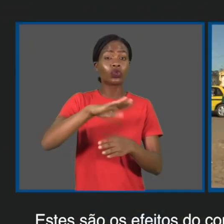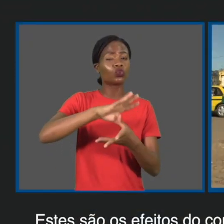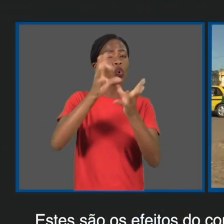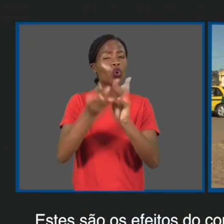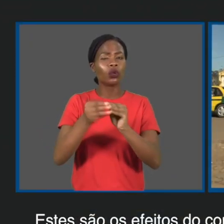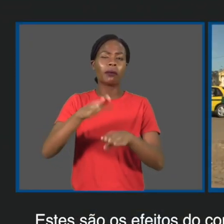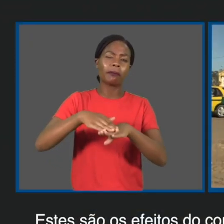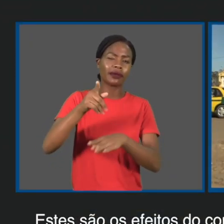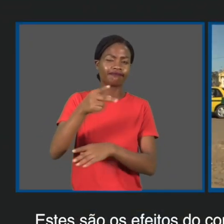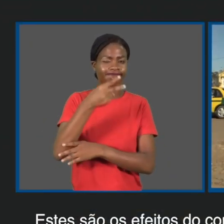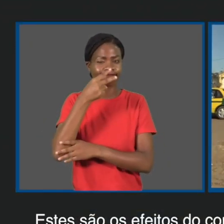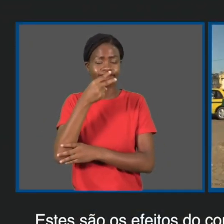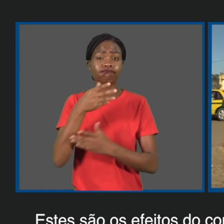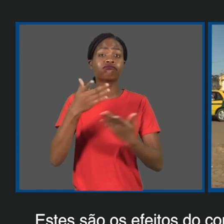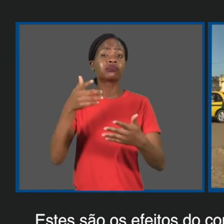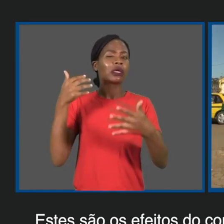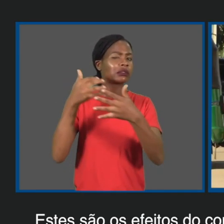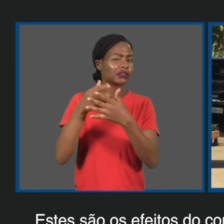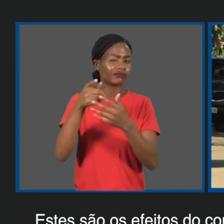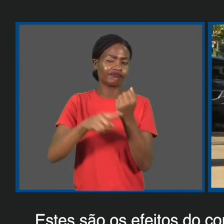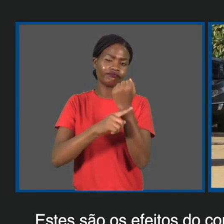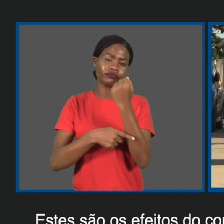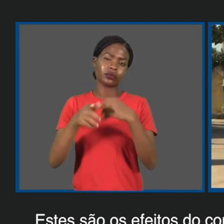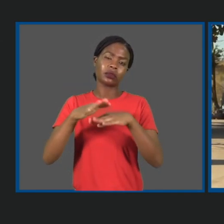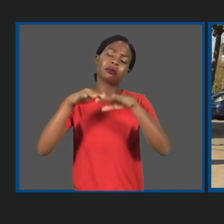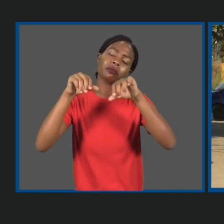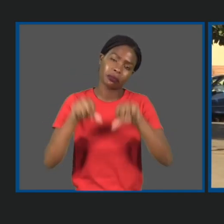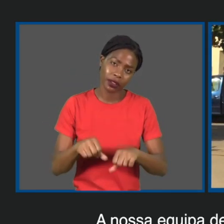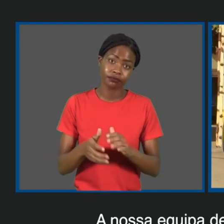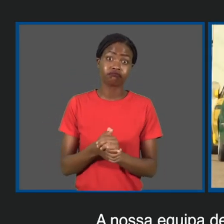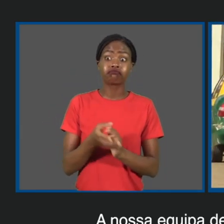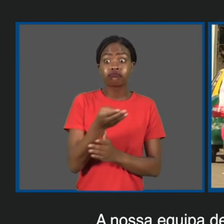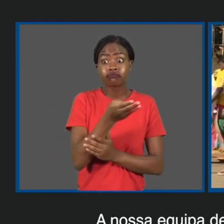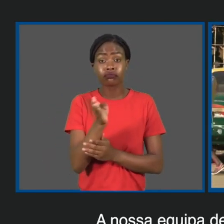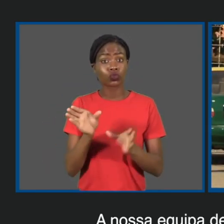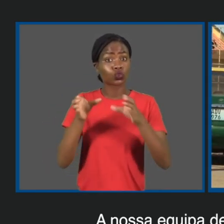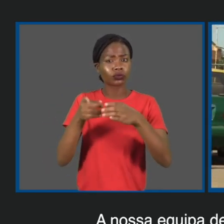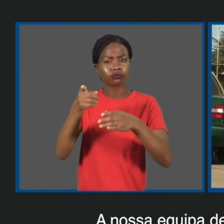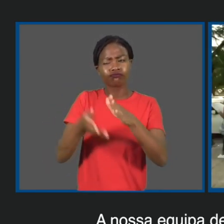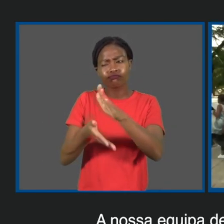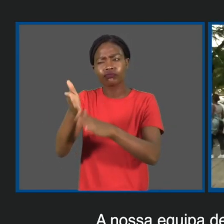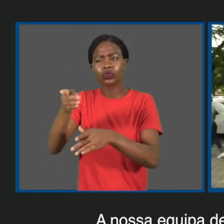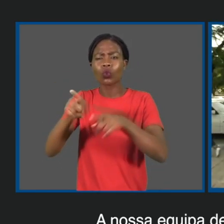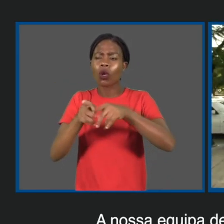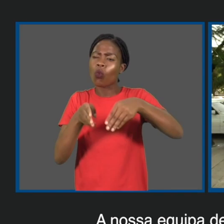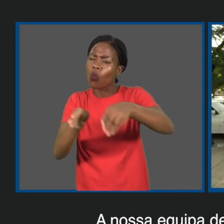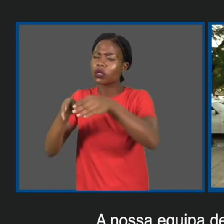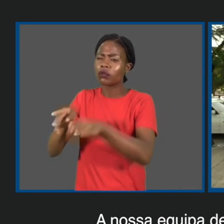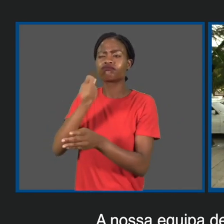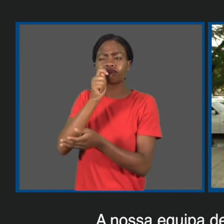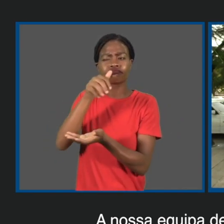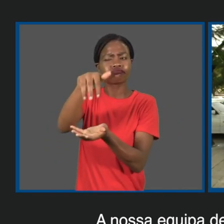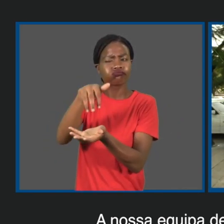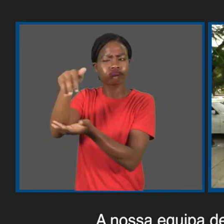Estes são os efeitos do consumo de tabaco durante a gravidez. A nossa equipa de reportagem saiu à rua para perceber